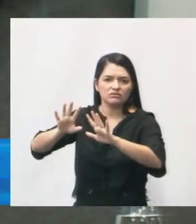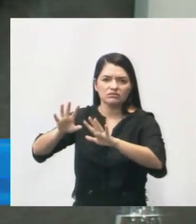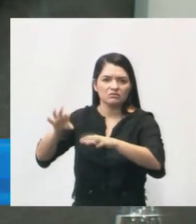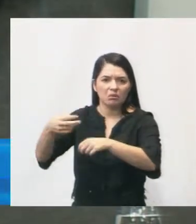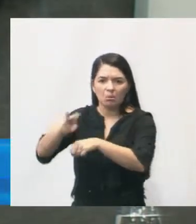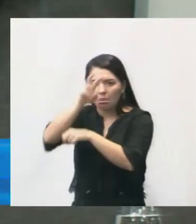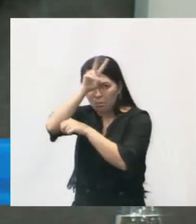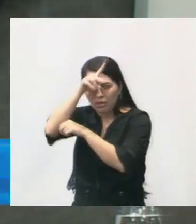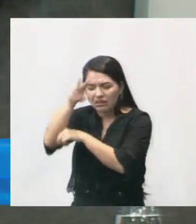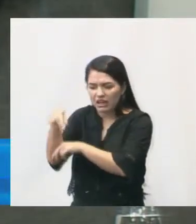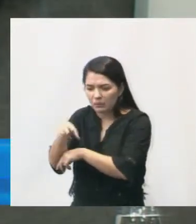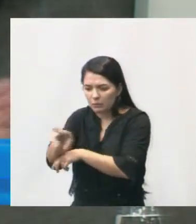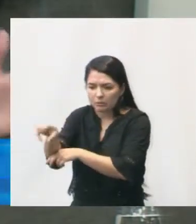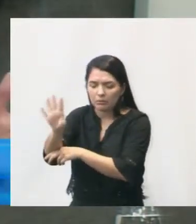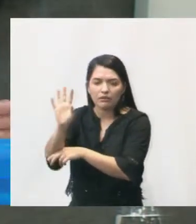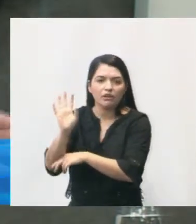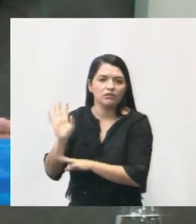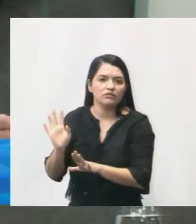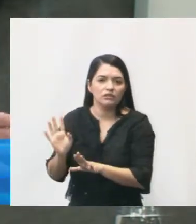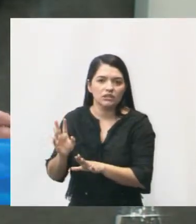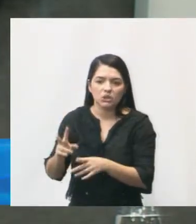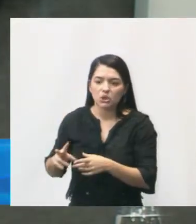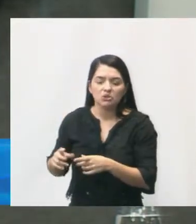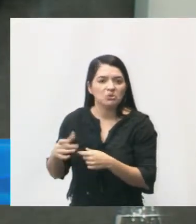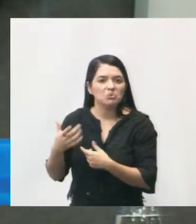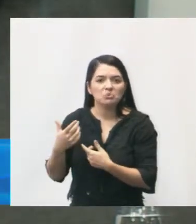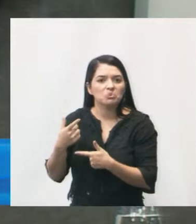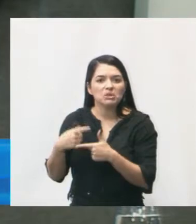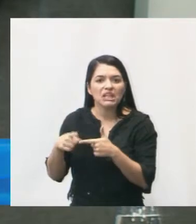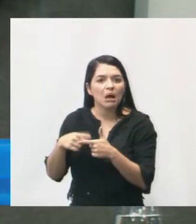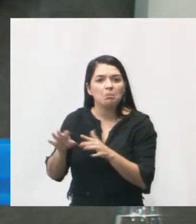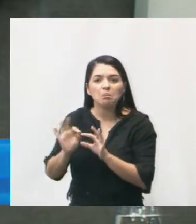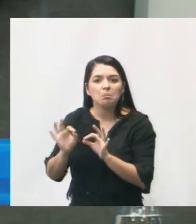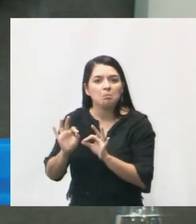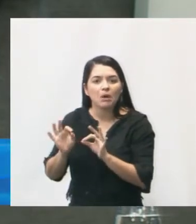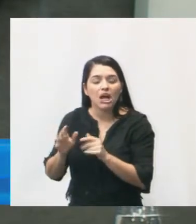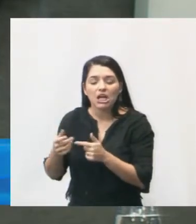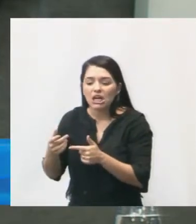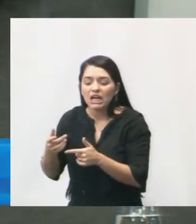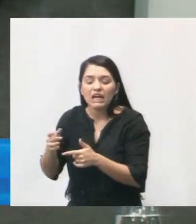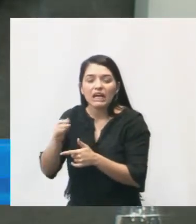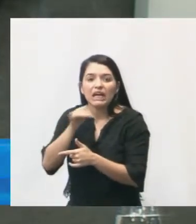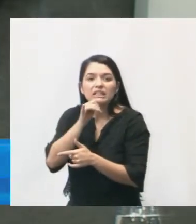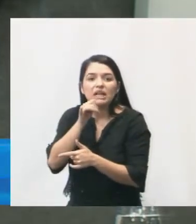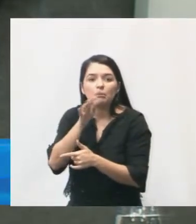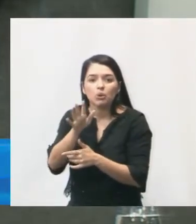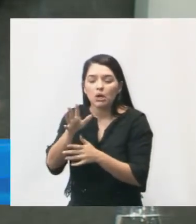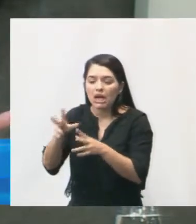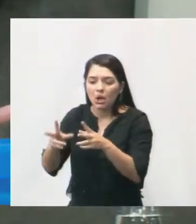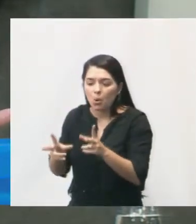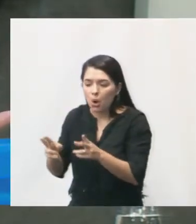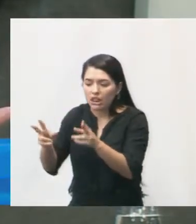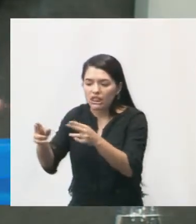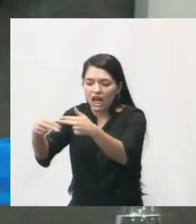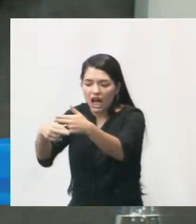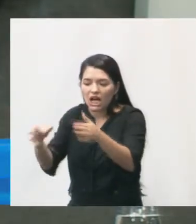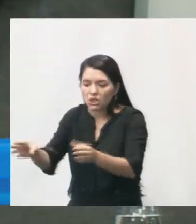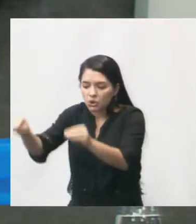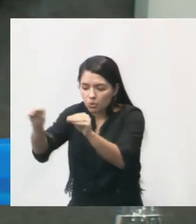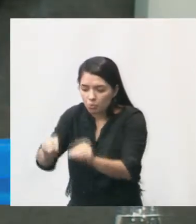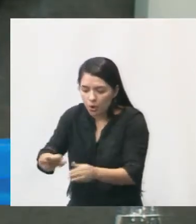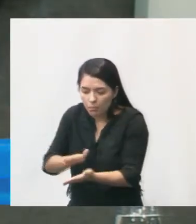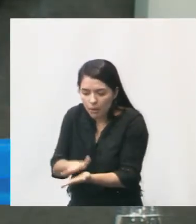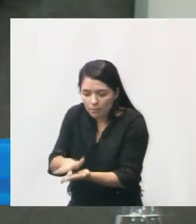o trabalho de fazer os recortes e dobrar ela, limpar a grama, a borracha e a areia. Jogaram lá